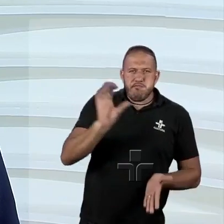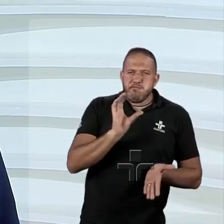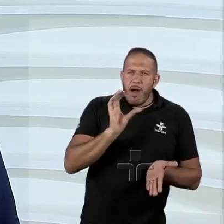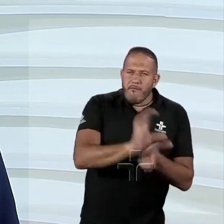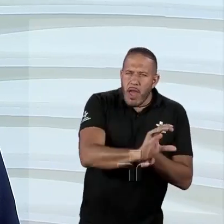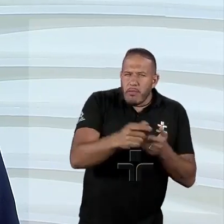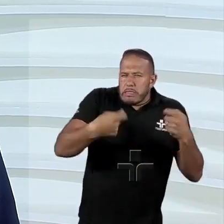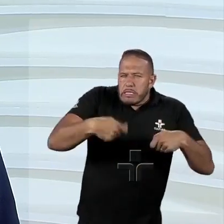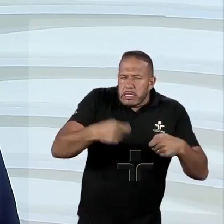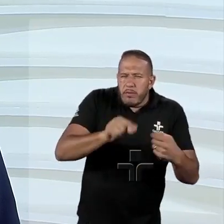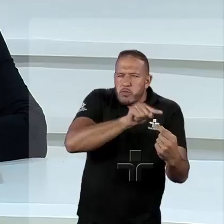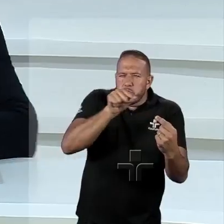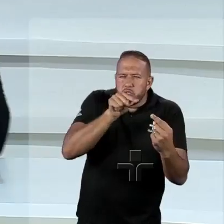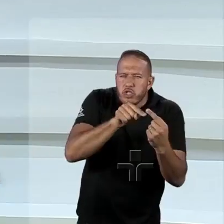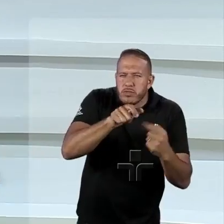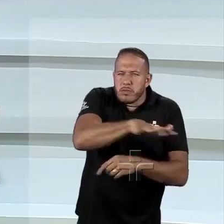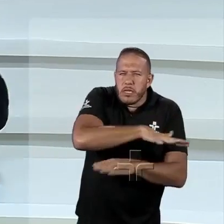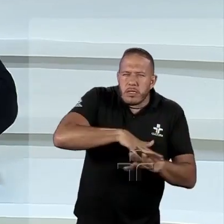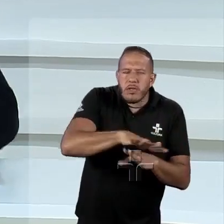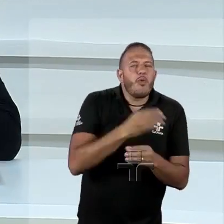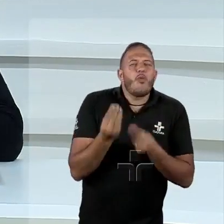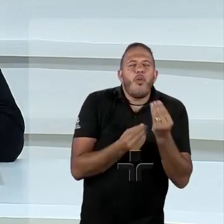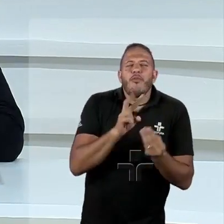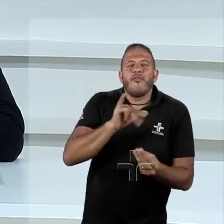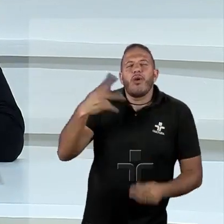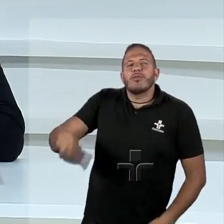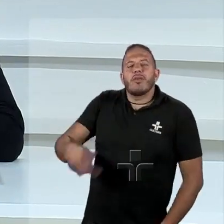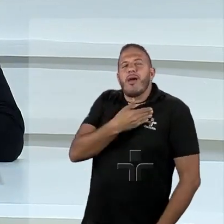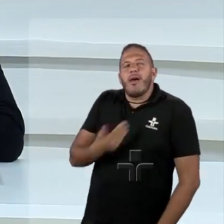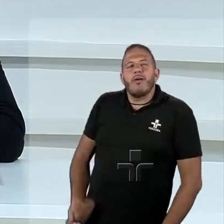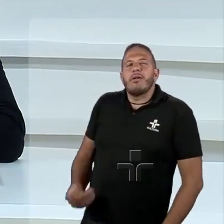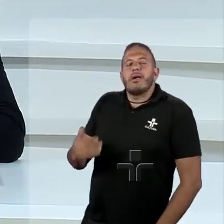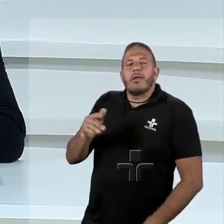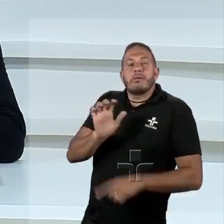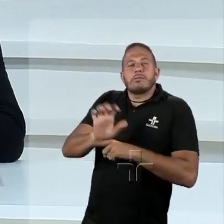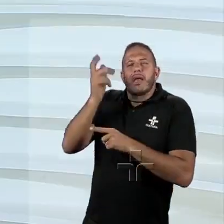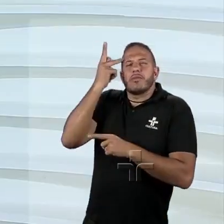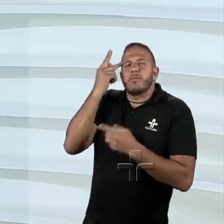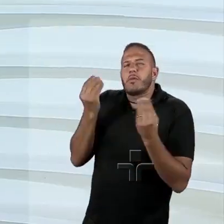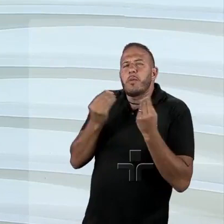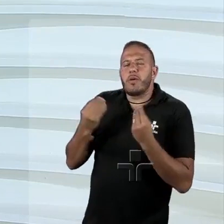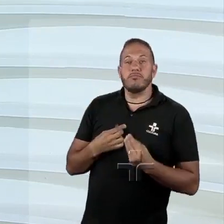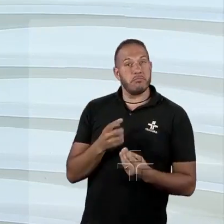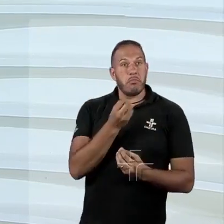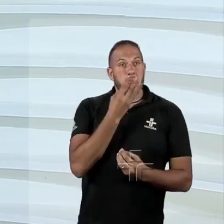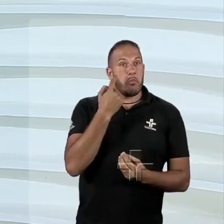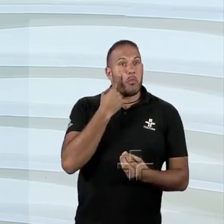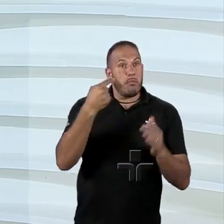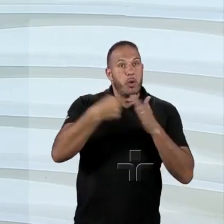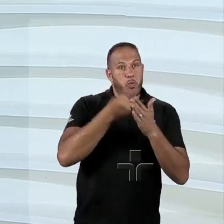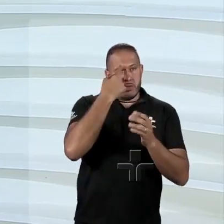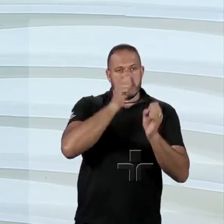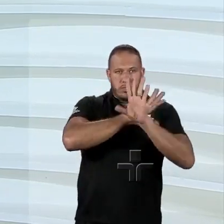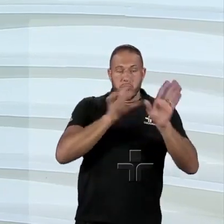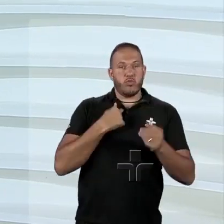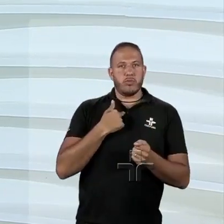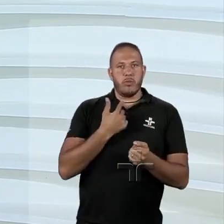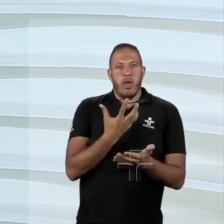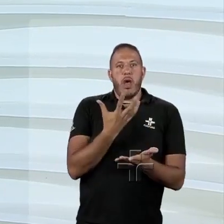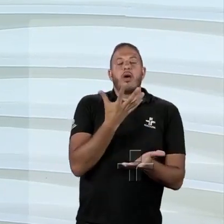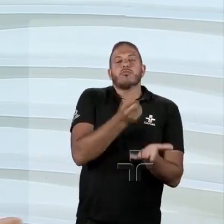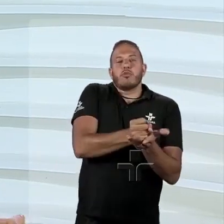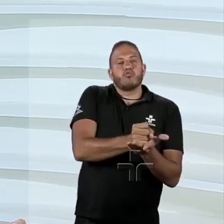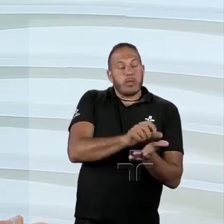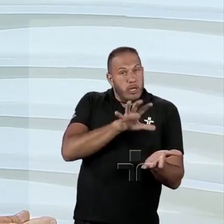para os objetivos nessa área. Como é que vai ser agora no Estado? Cida, boa pergunta para esclarecer. Quando eu assumi, a peça orçamentária não foi feita por